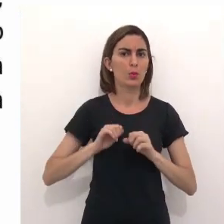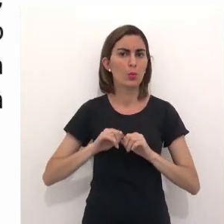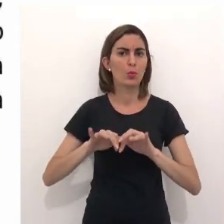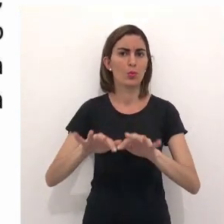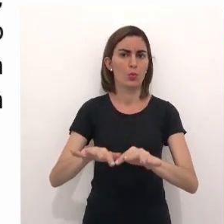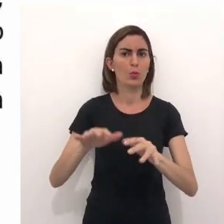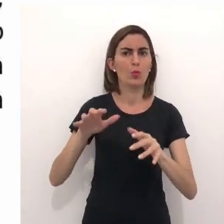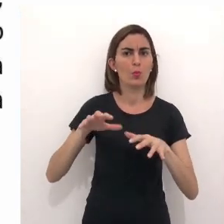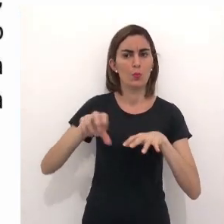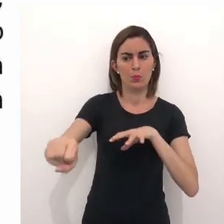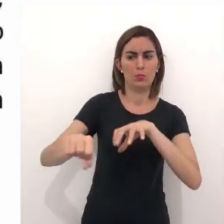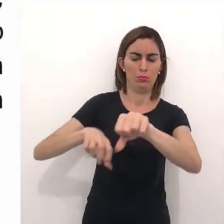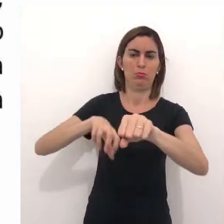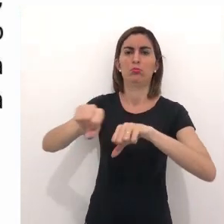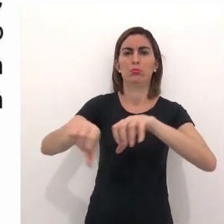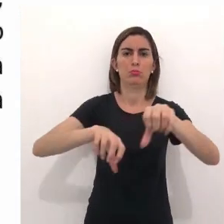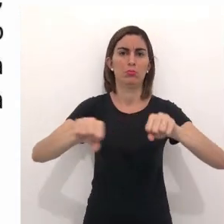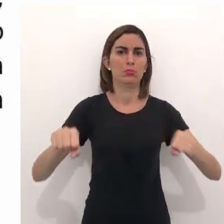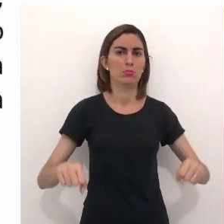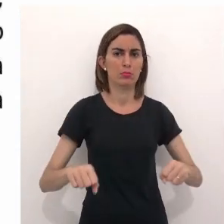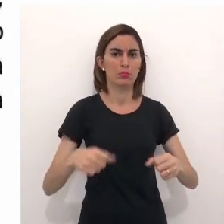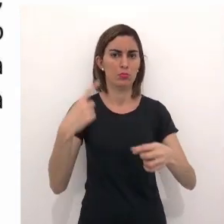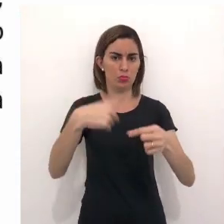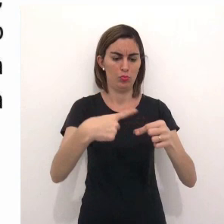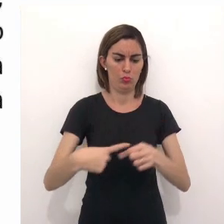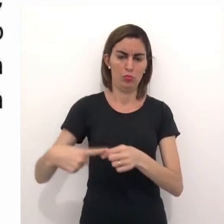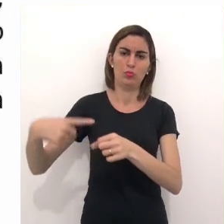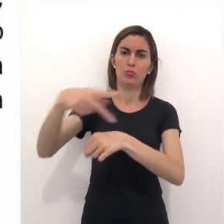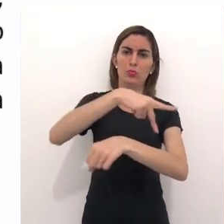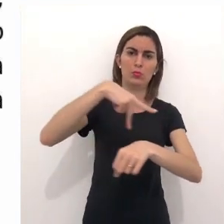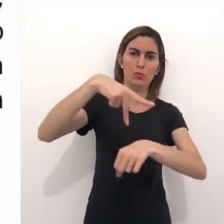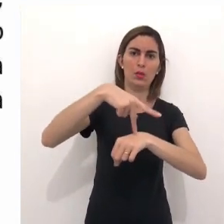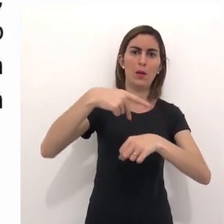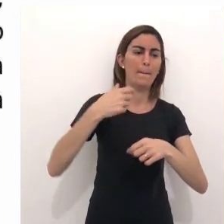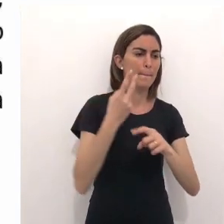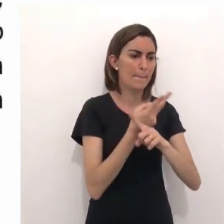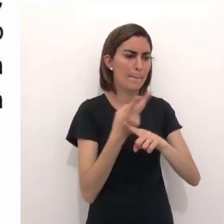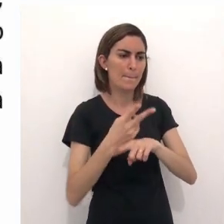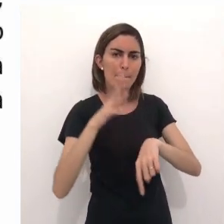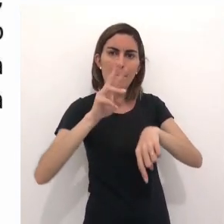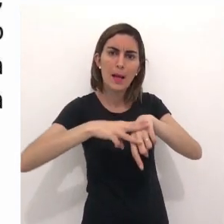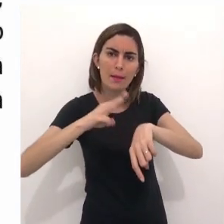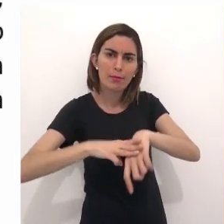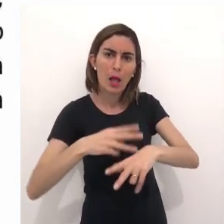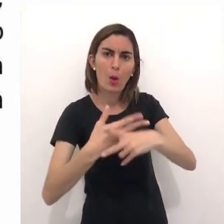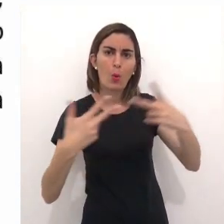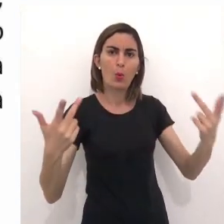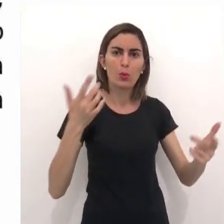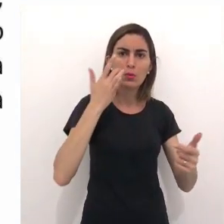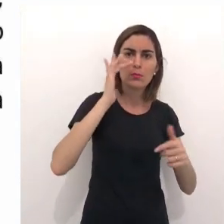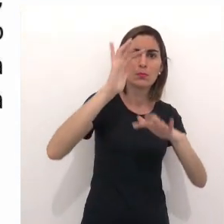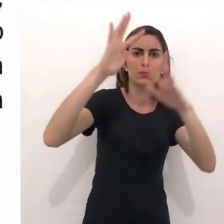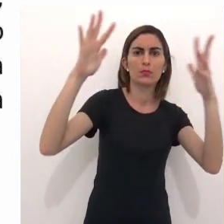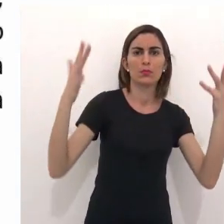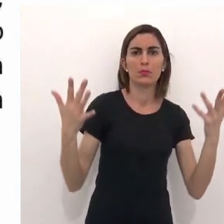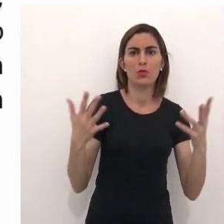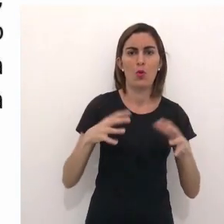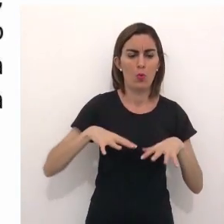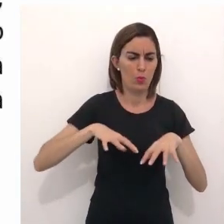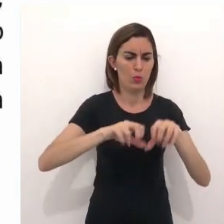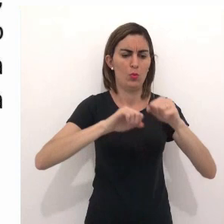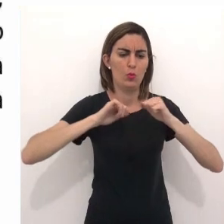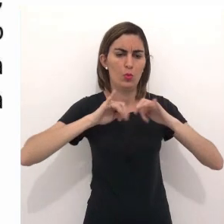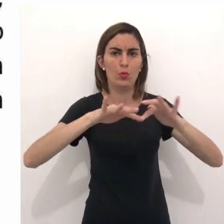conquistador no interior do país pela busca de metais preciosos, ou na expansão das fazendas,